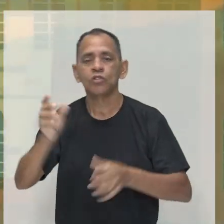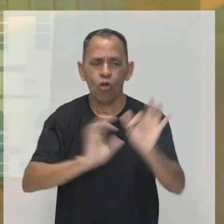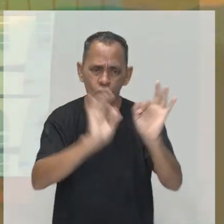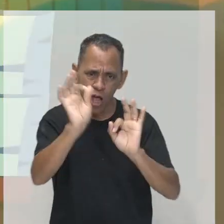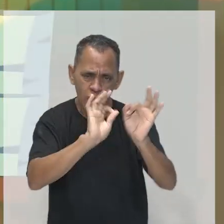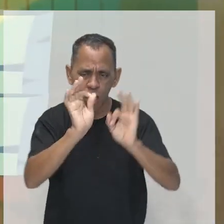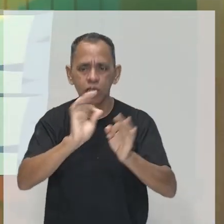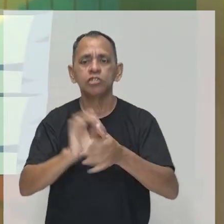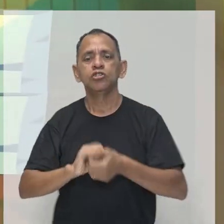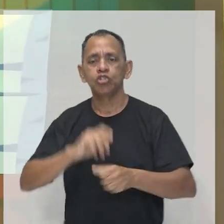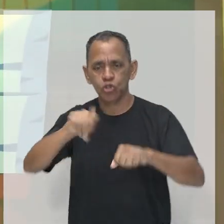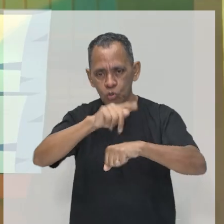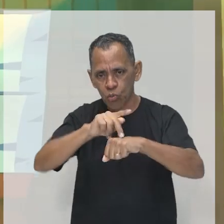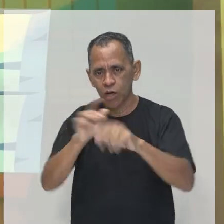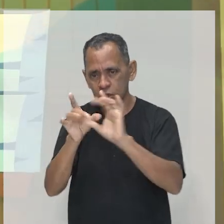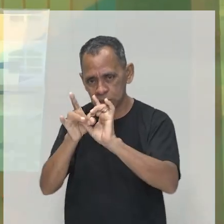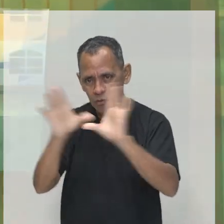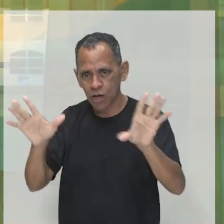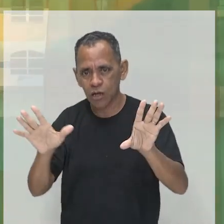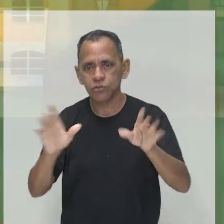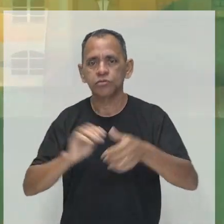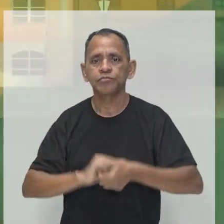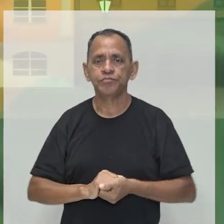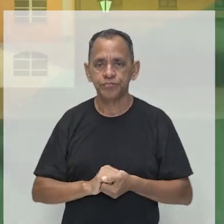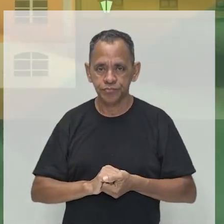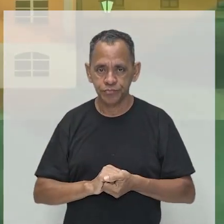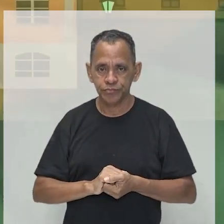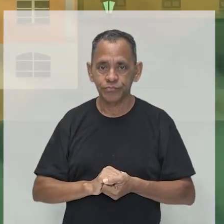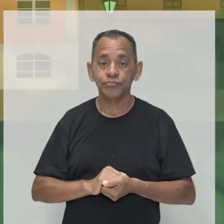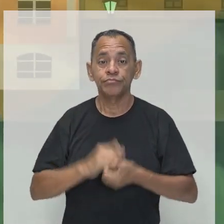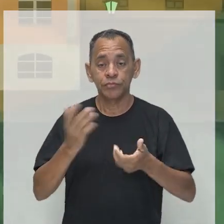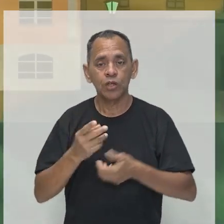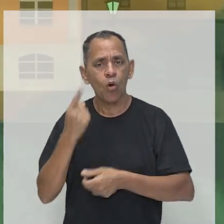futuro e para a construção de uma nação democrática.